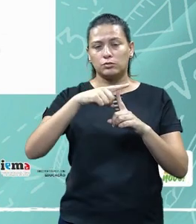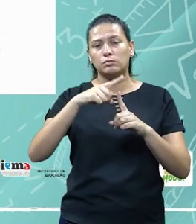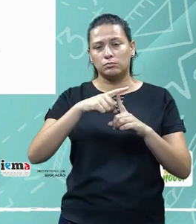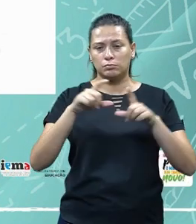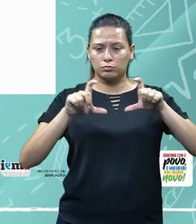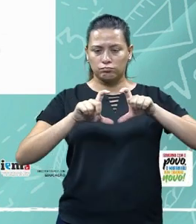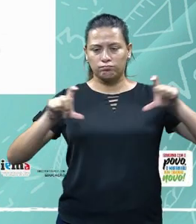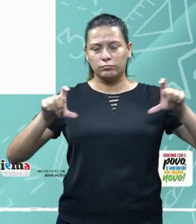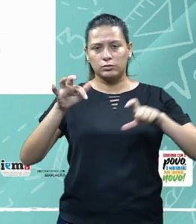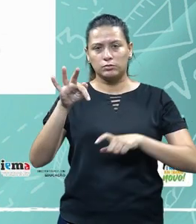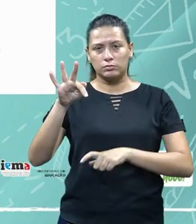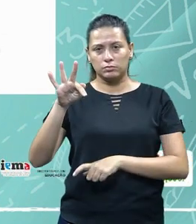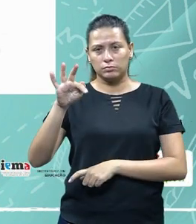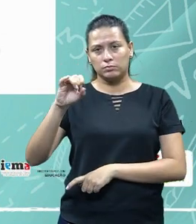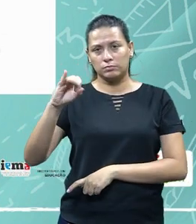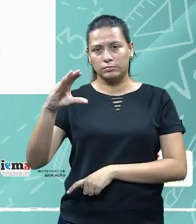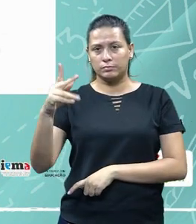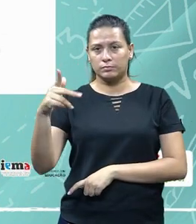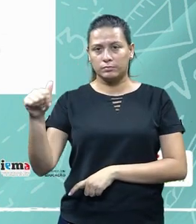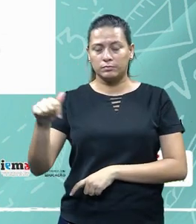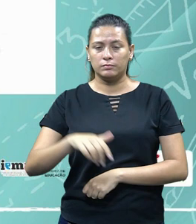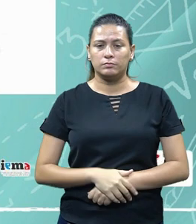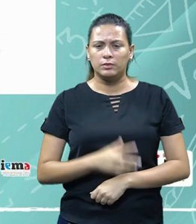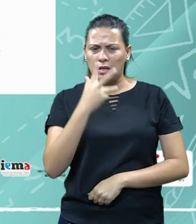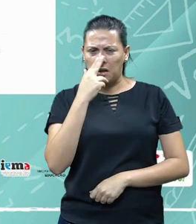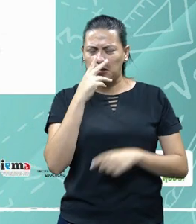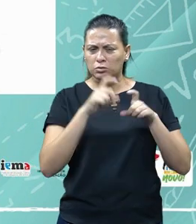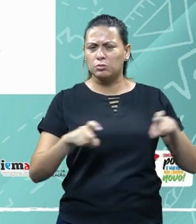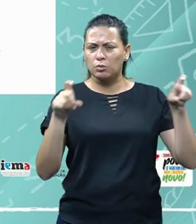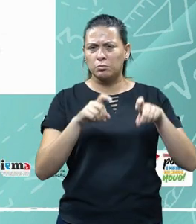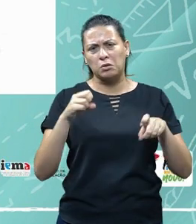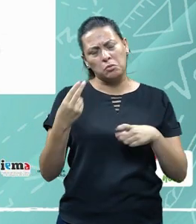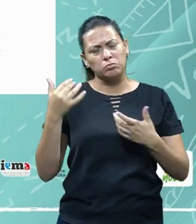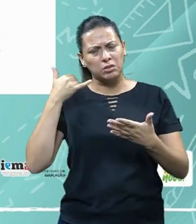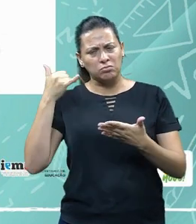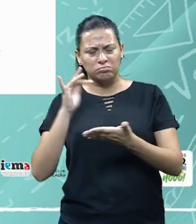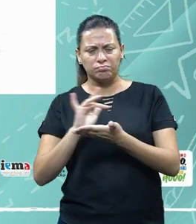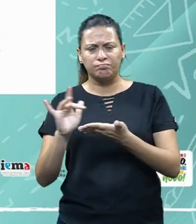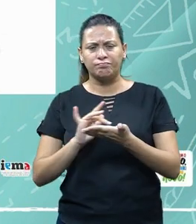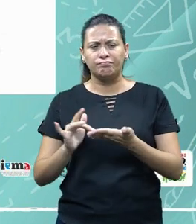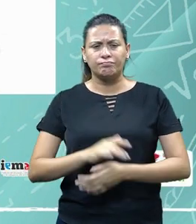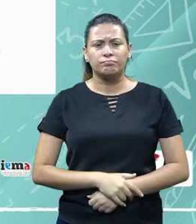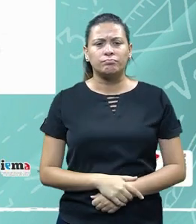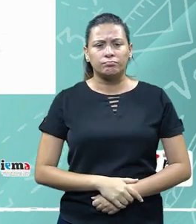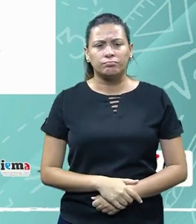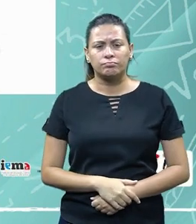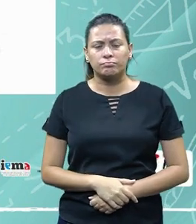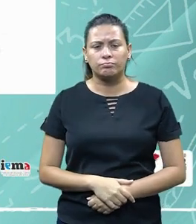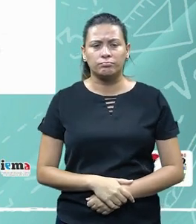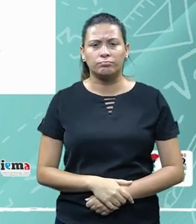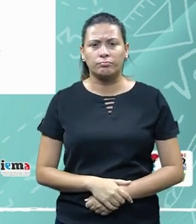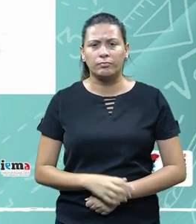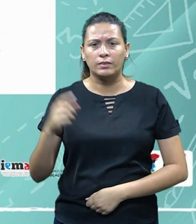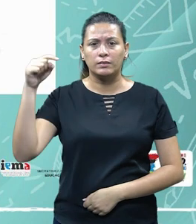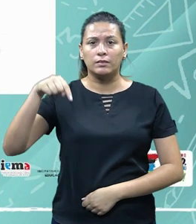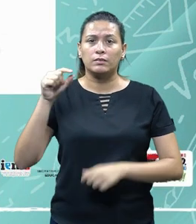né Acho que fez a acho que no computador aí no seu no seu celular mas aqui ela